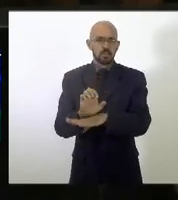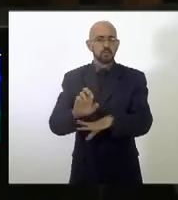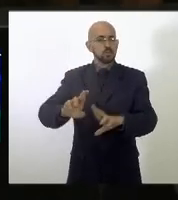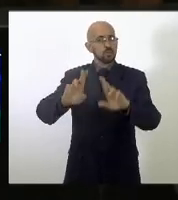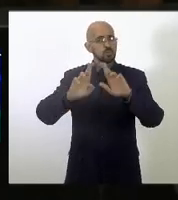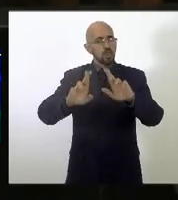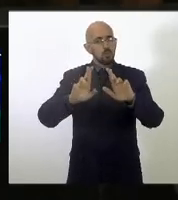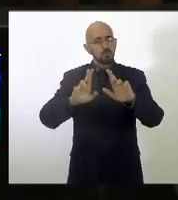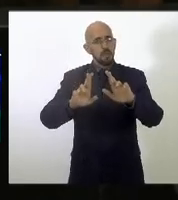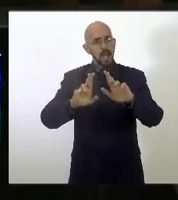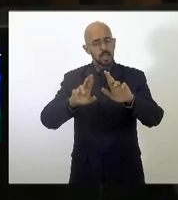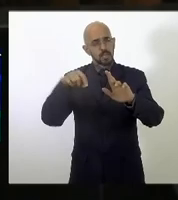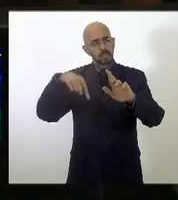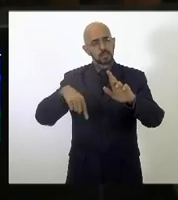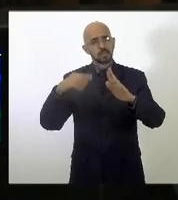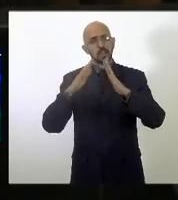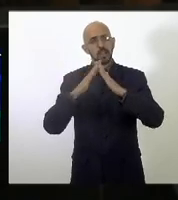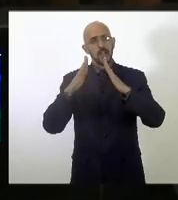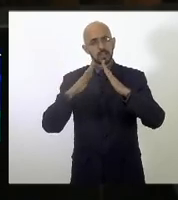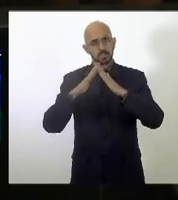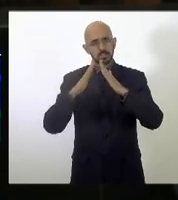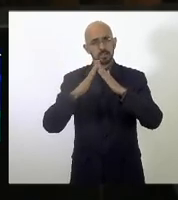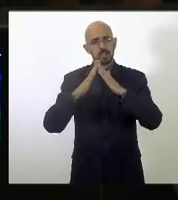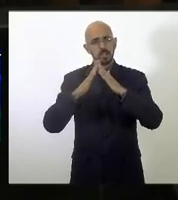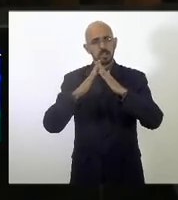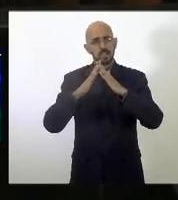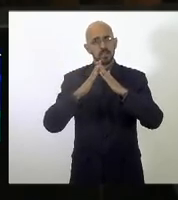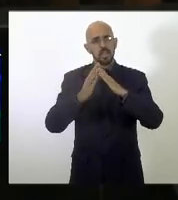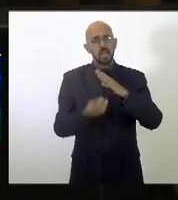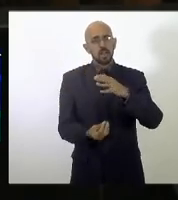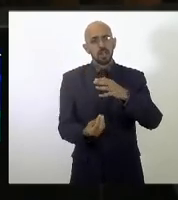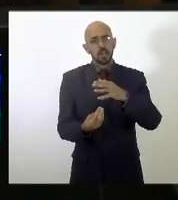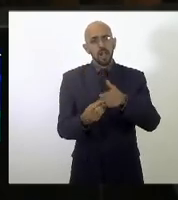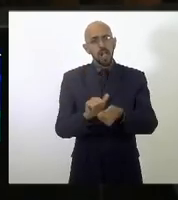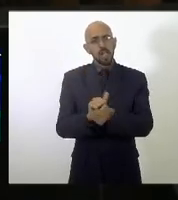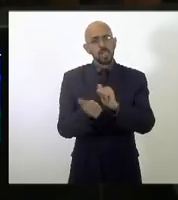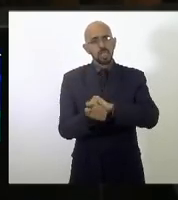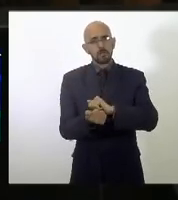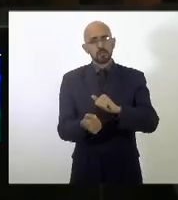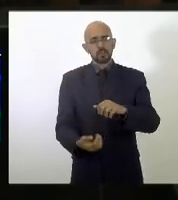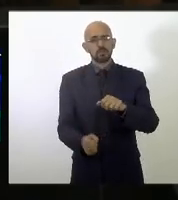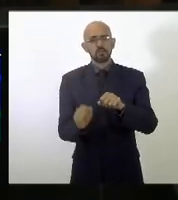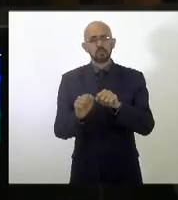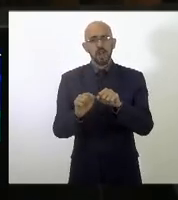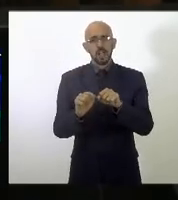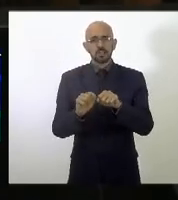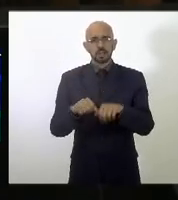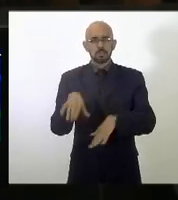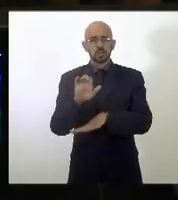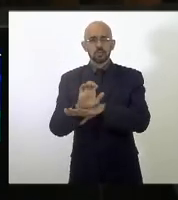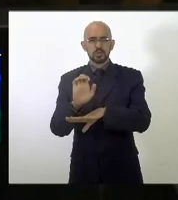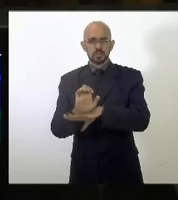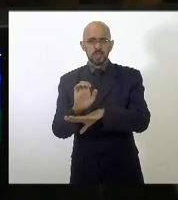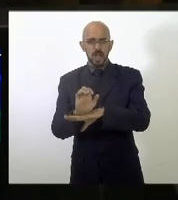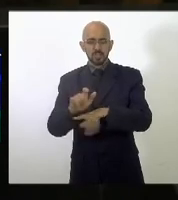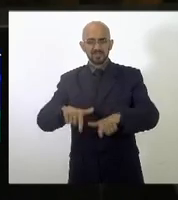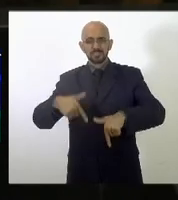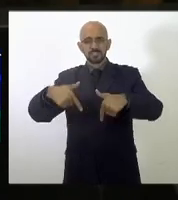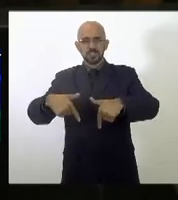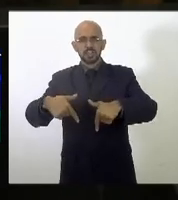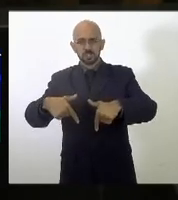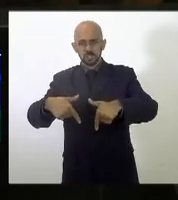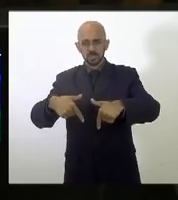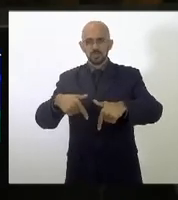essa casa inove e traga para o Estado do Rio de Janeiro a iniciativa de trazer em